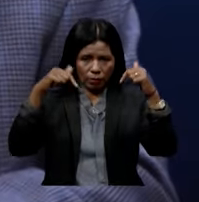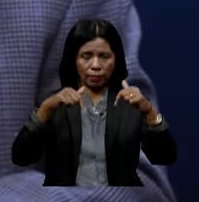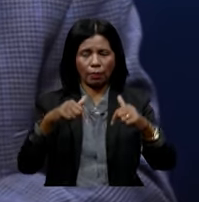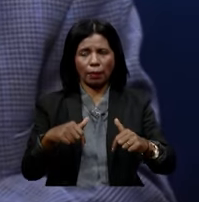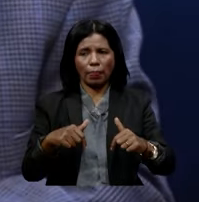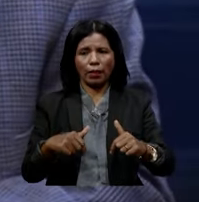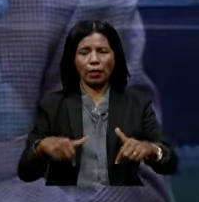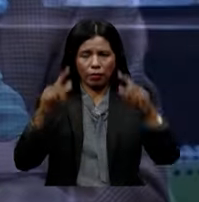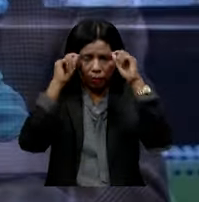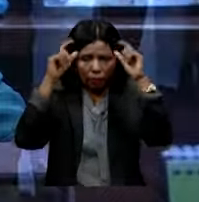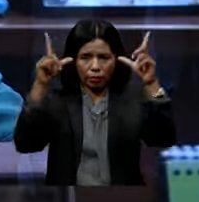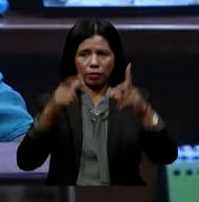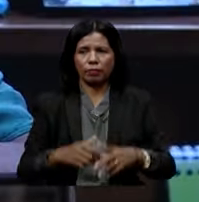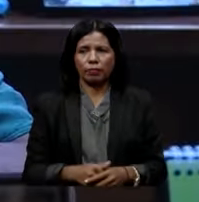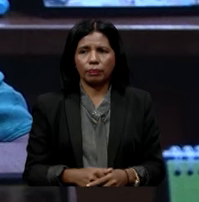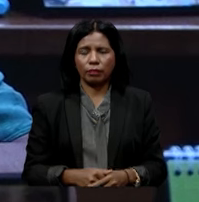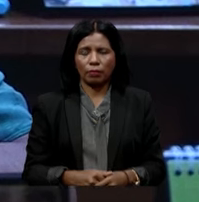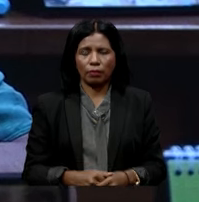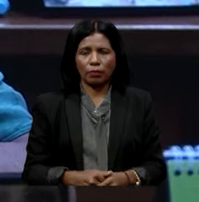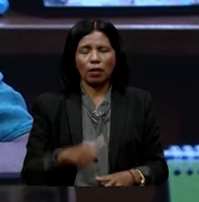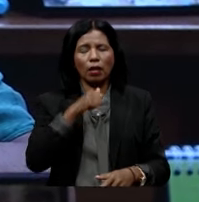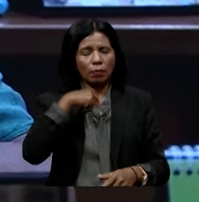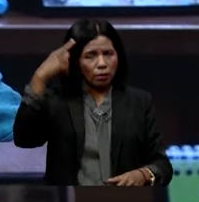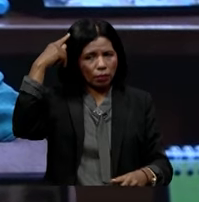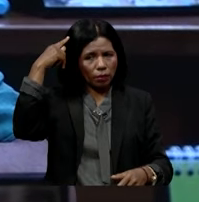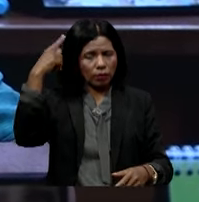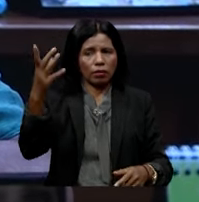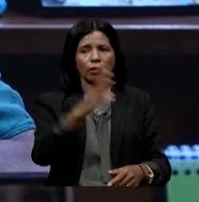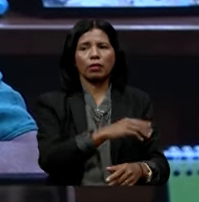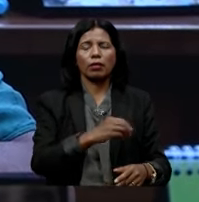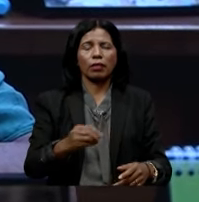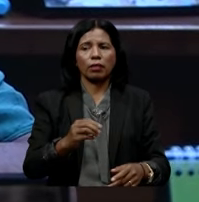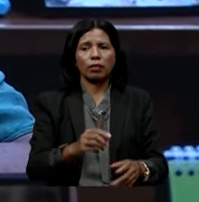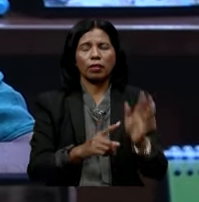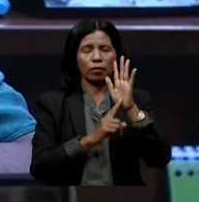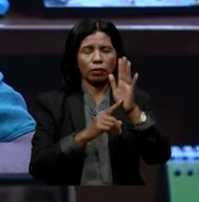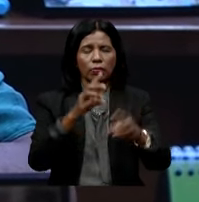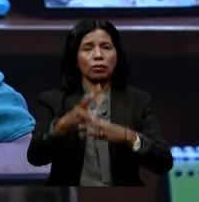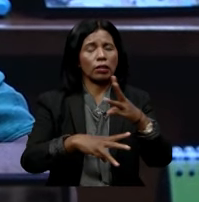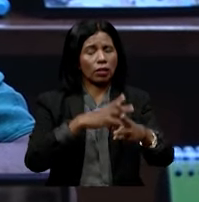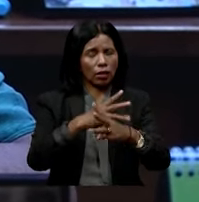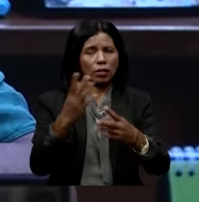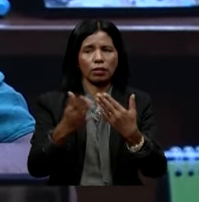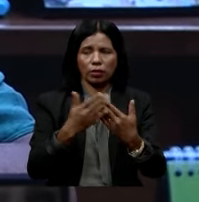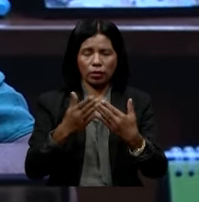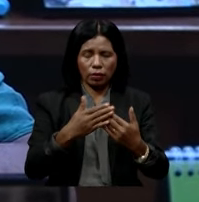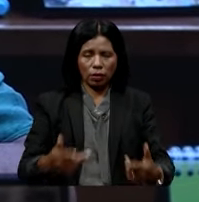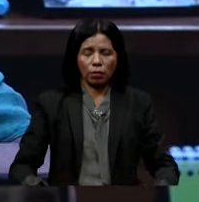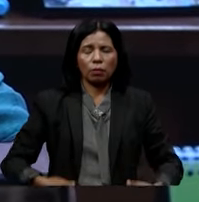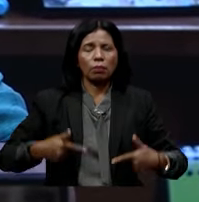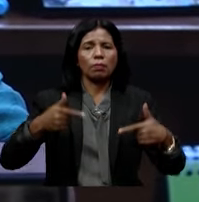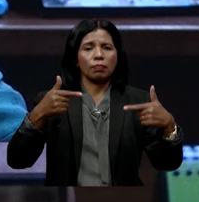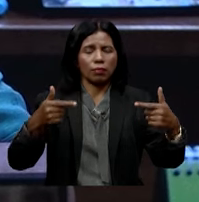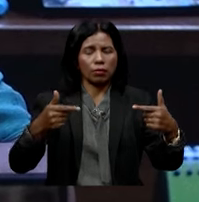né, mais Timor-Leste. Sua Santidade Papa Francisco, figura mundial e da nebe simples, mores e a